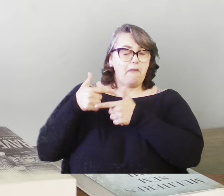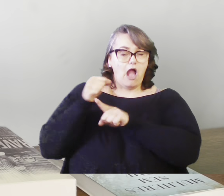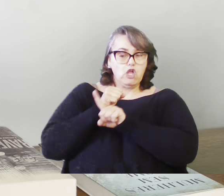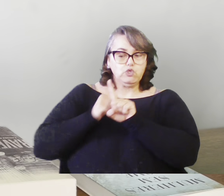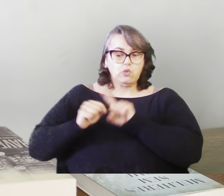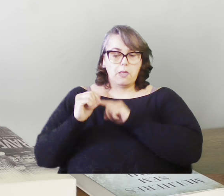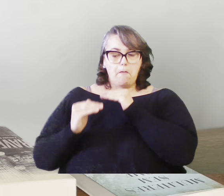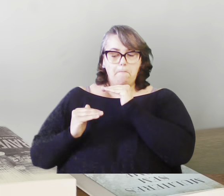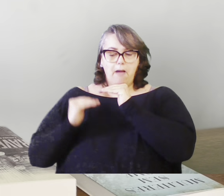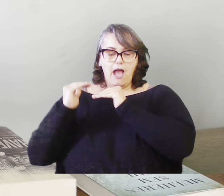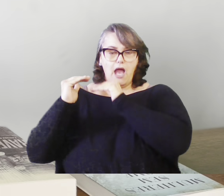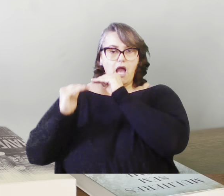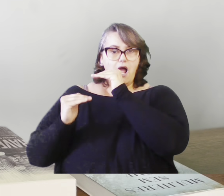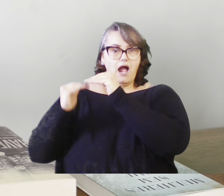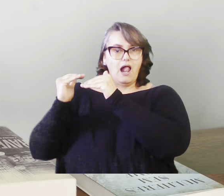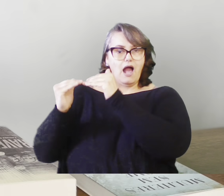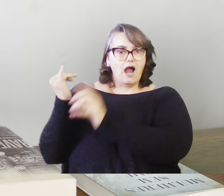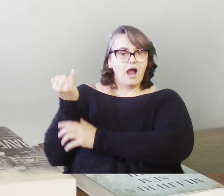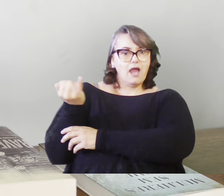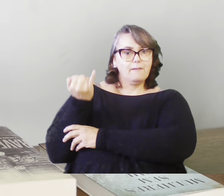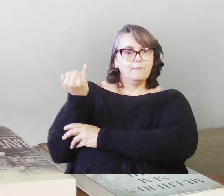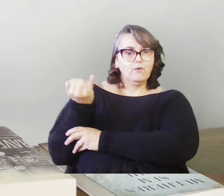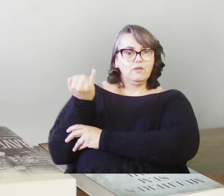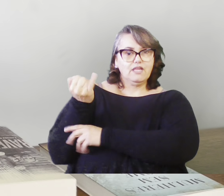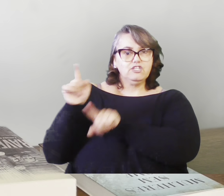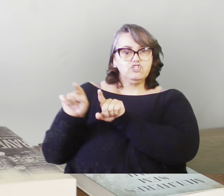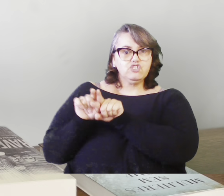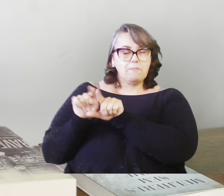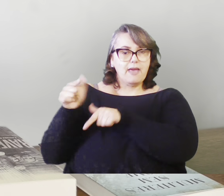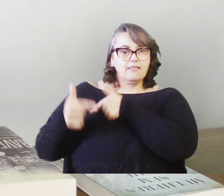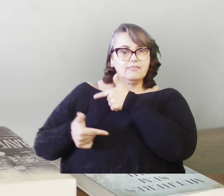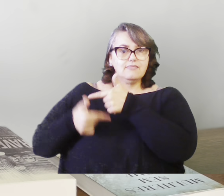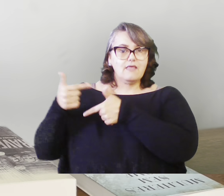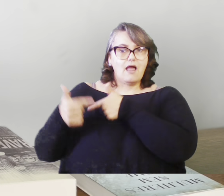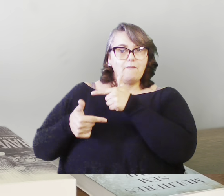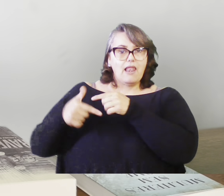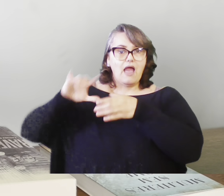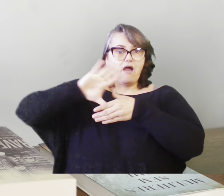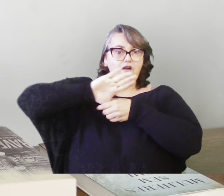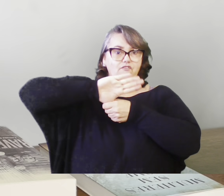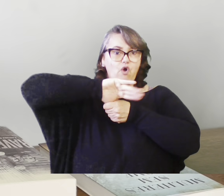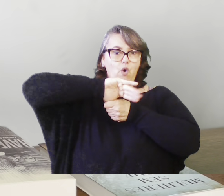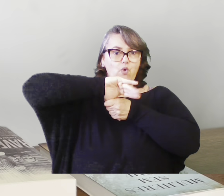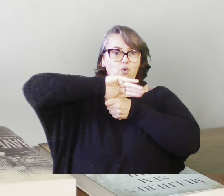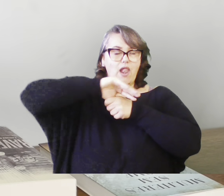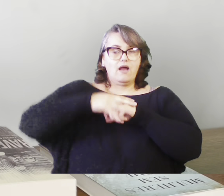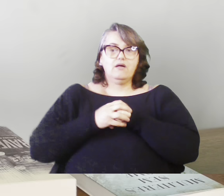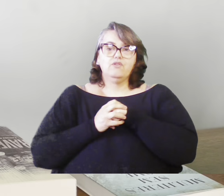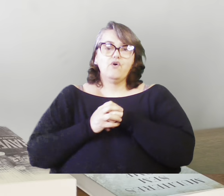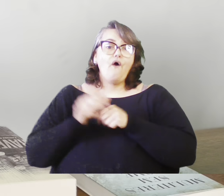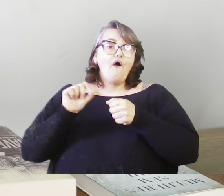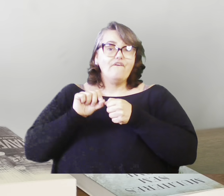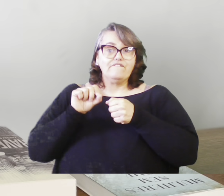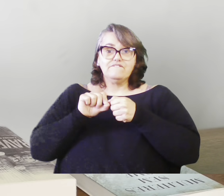tinha um trabalho social, desenvolvia um trabalho social importante e também trabalhava no